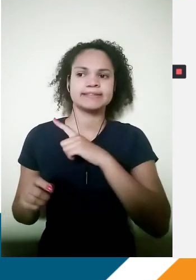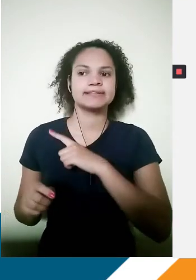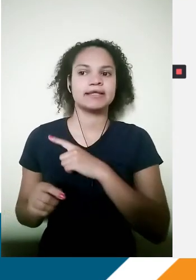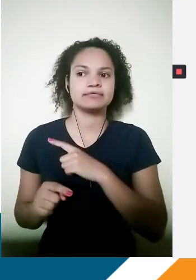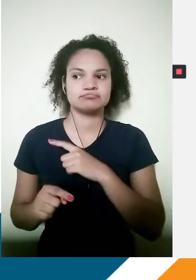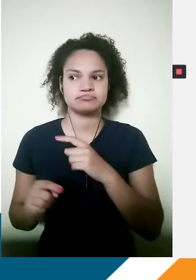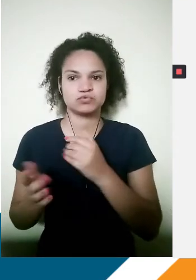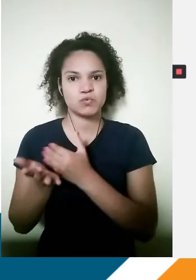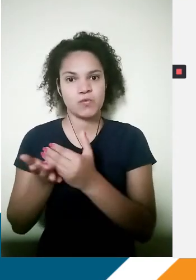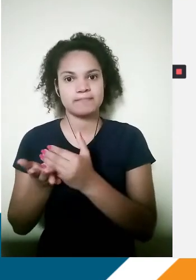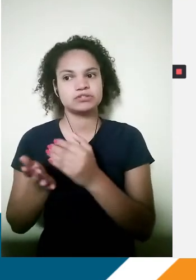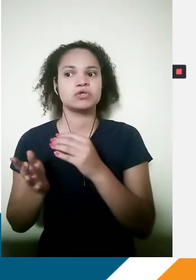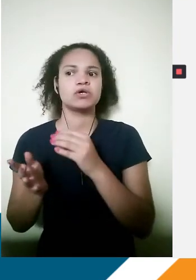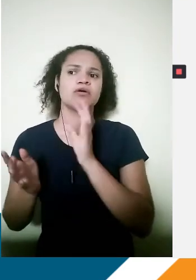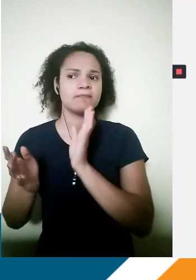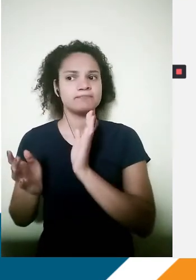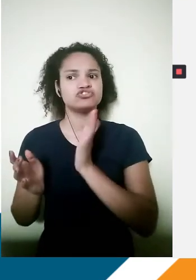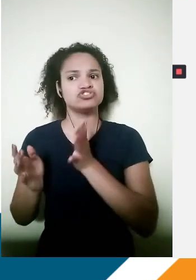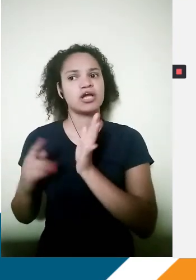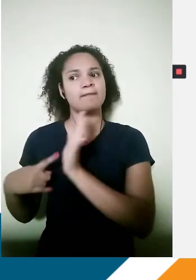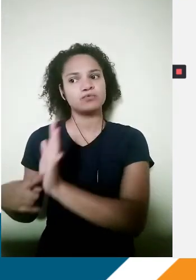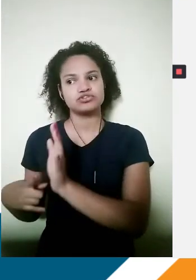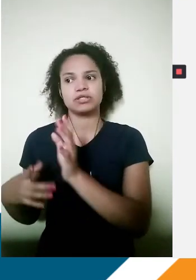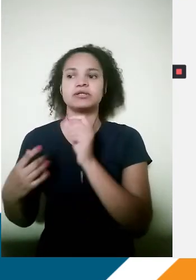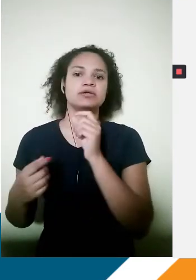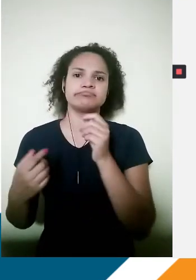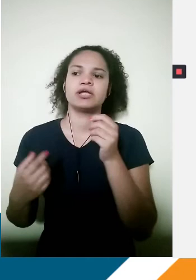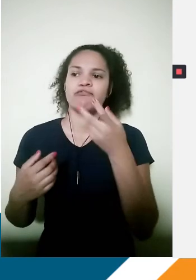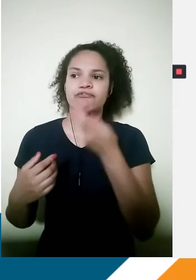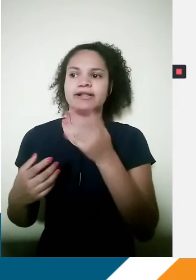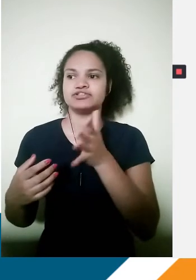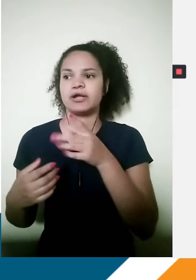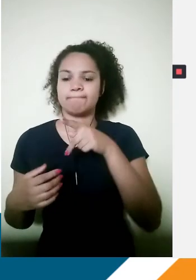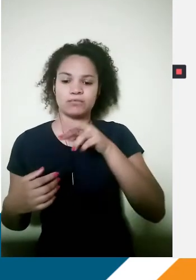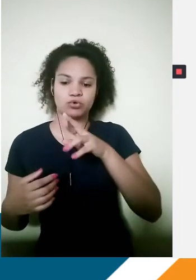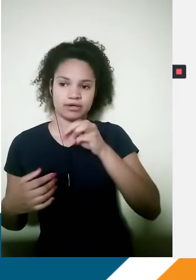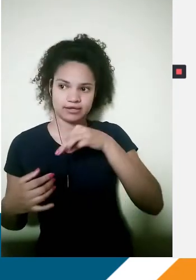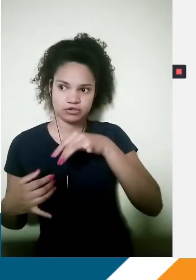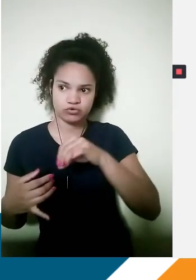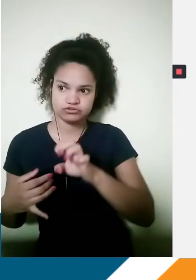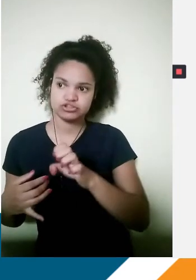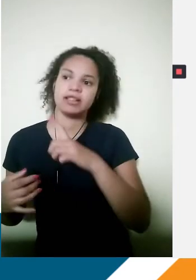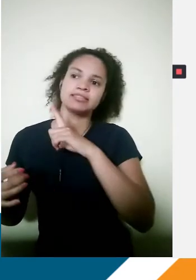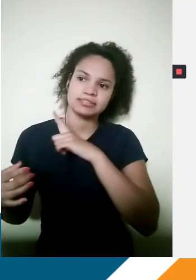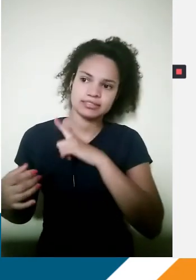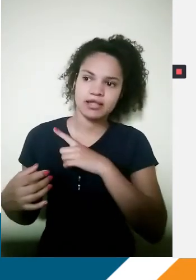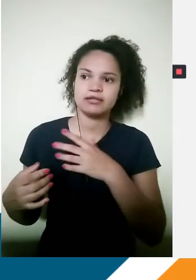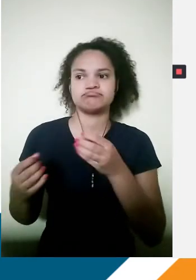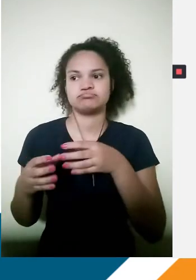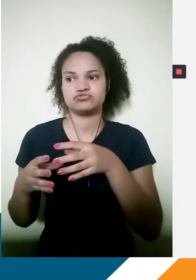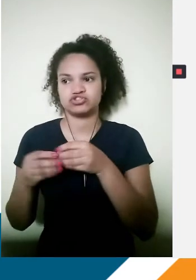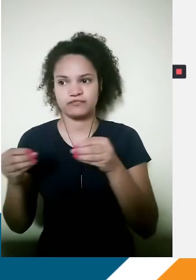mostrando aquilo que eu havia dito anteriormente. Os procariontes fazem divisão binária, é um tipo de divisão, mas os eucariontes fazem